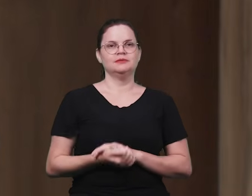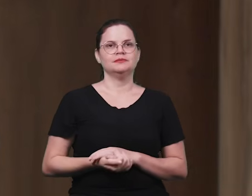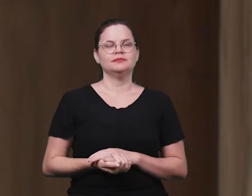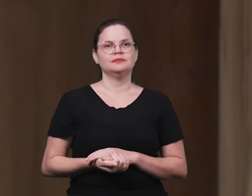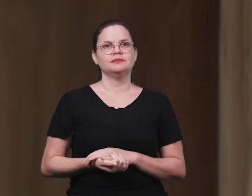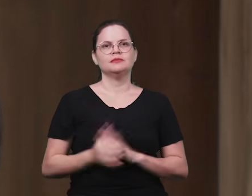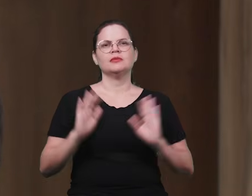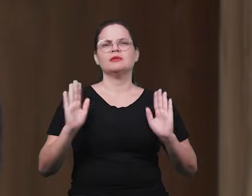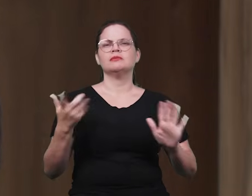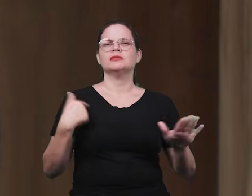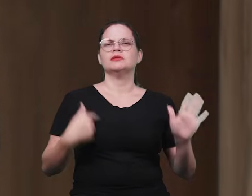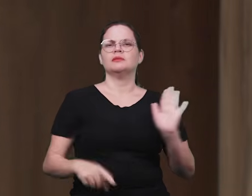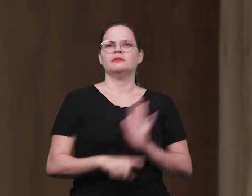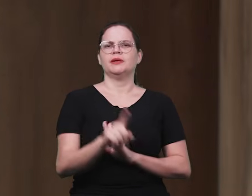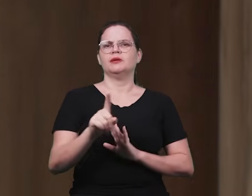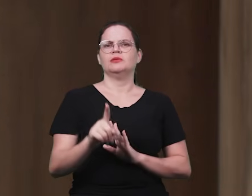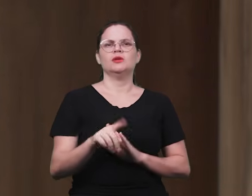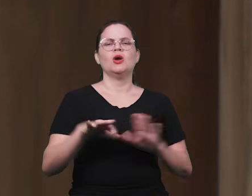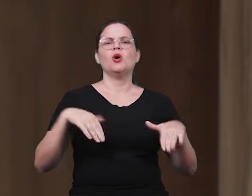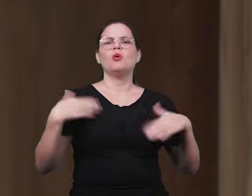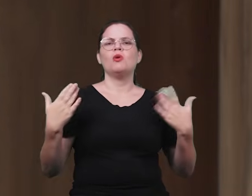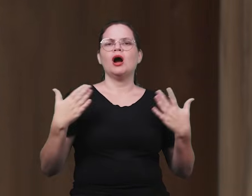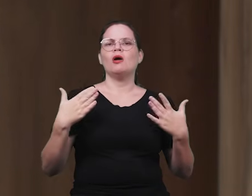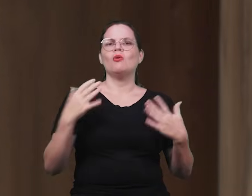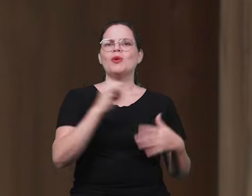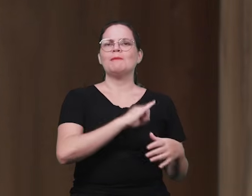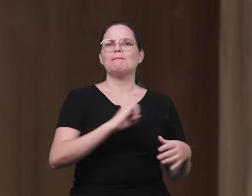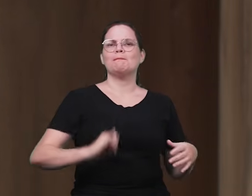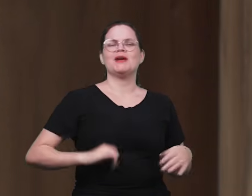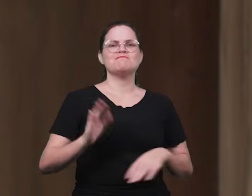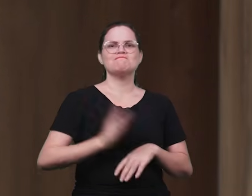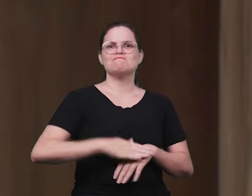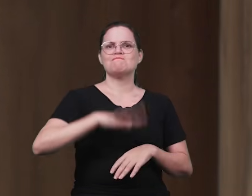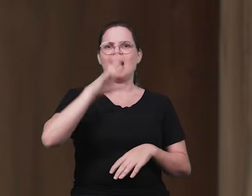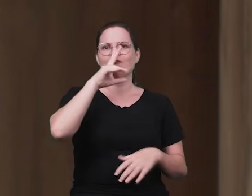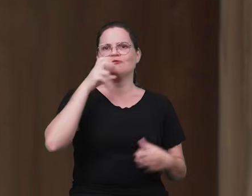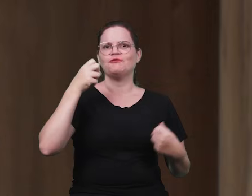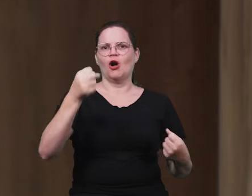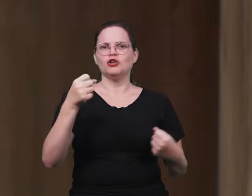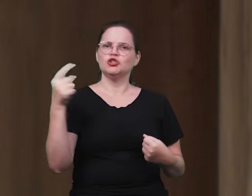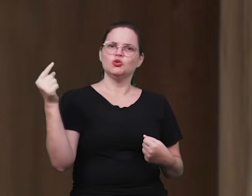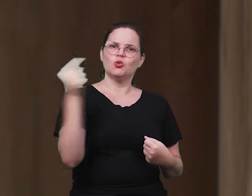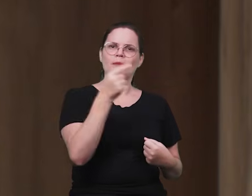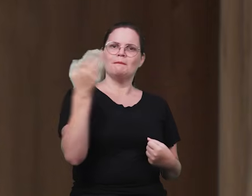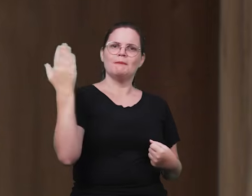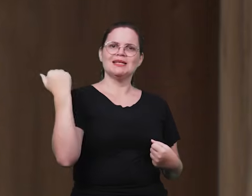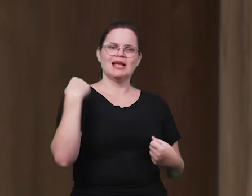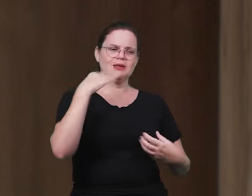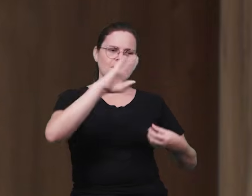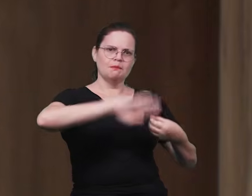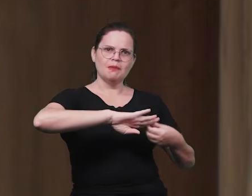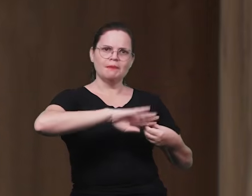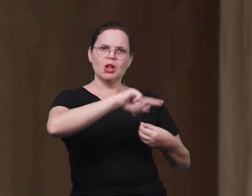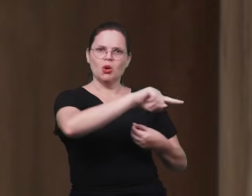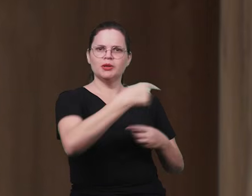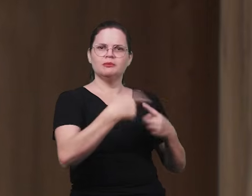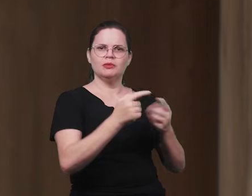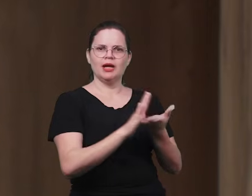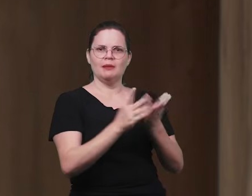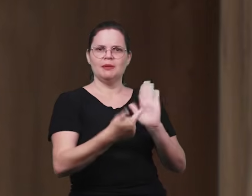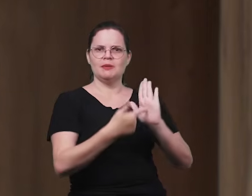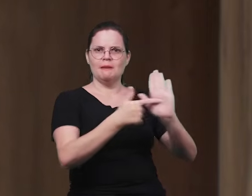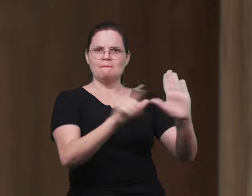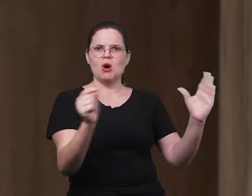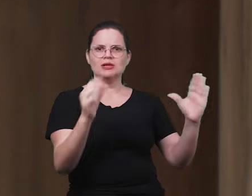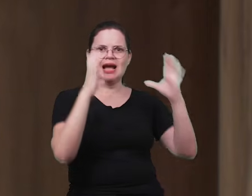pergunta, mas o maior império que existiu não foi o babilônico, biblicamente, profeticamente, que era a cabeça